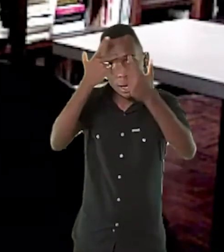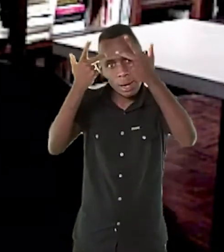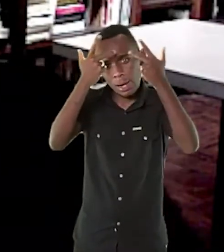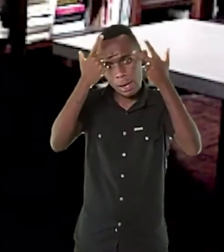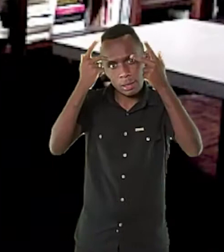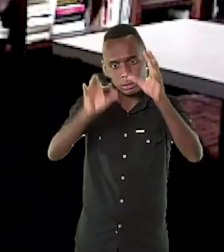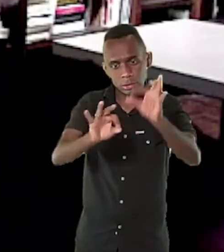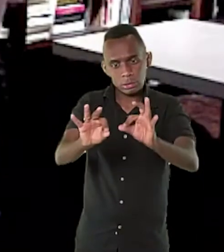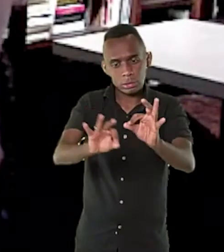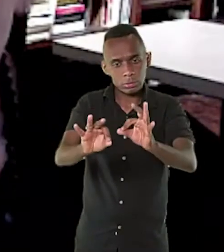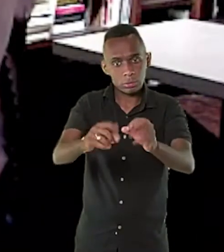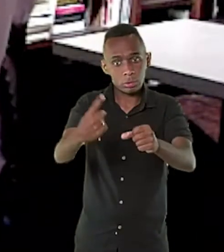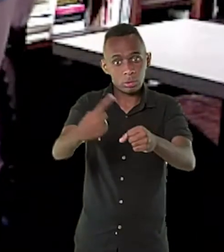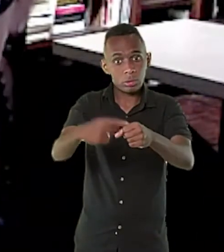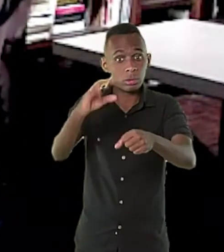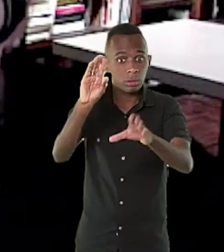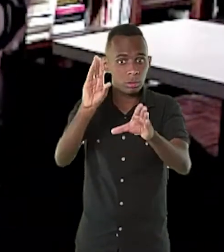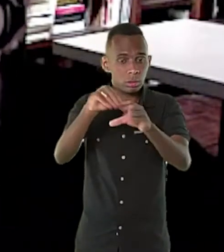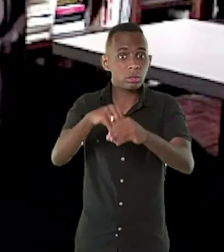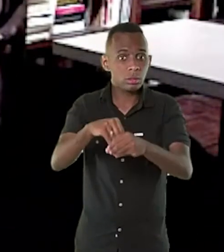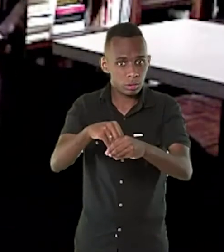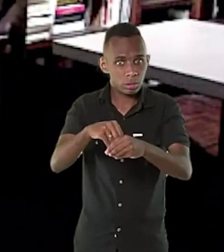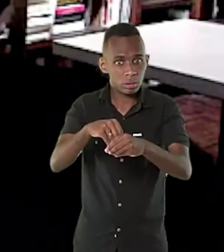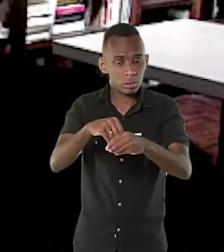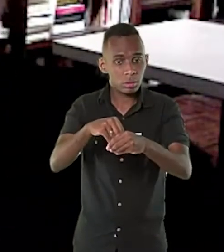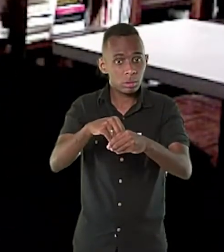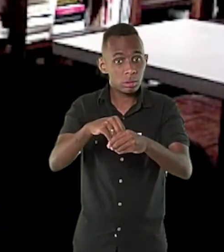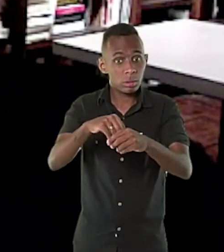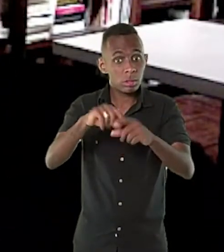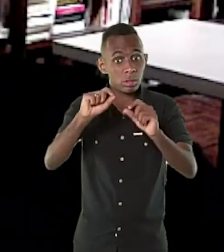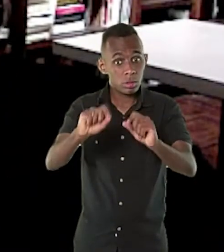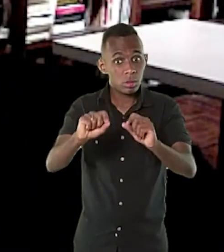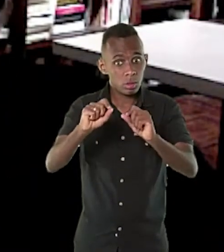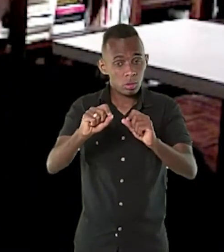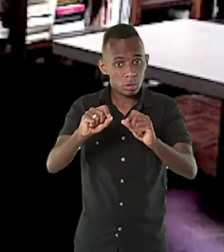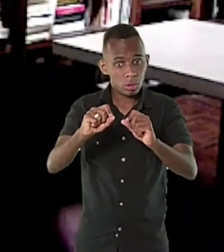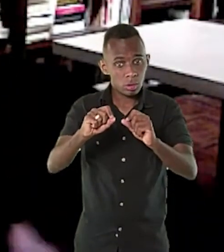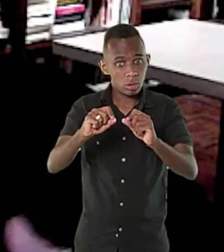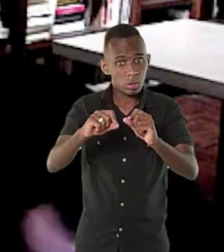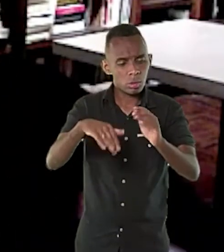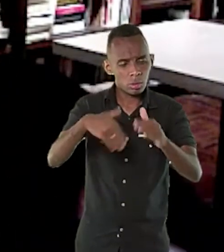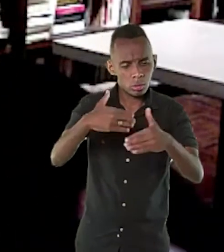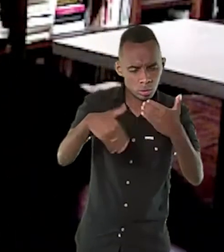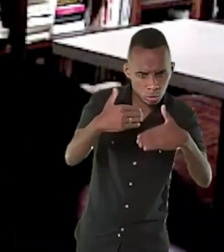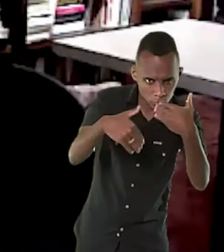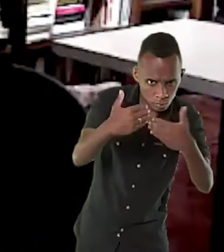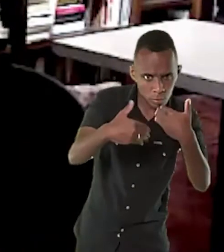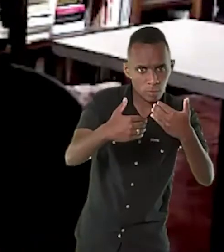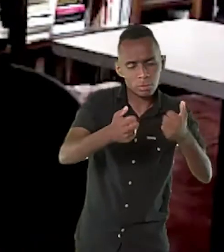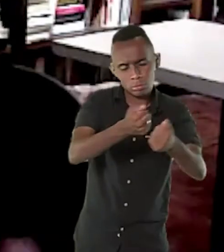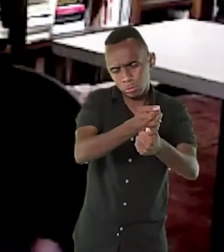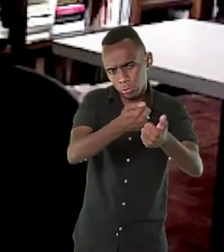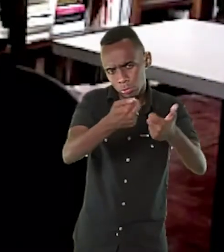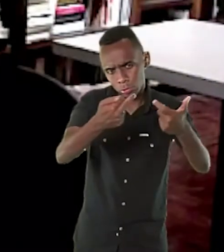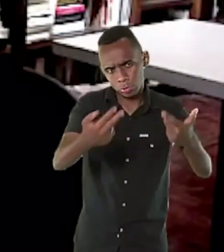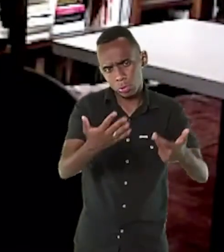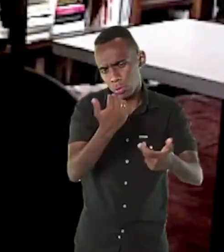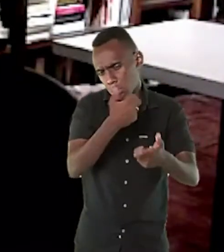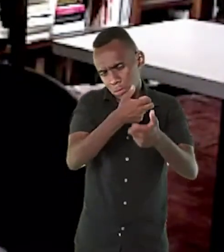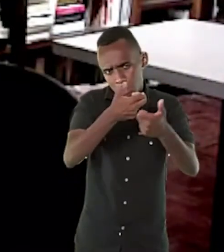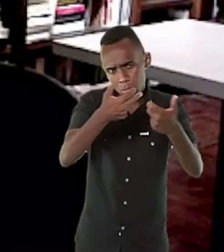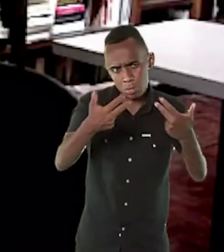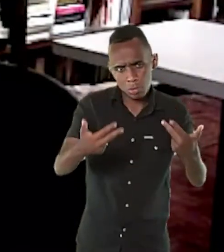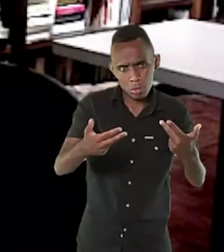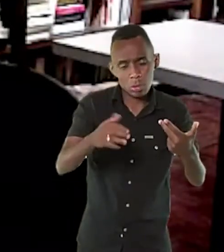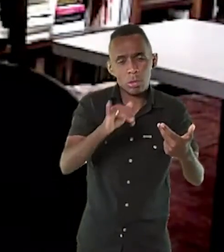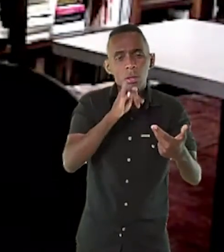na cidade para abastecer a produção, por um lado, então regular o número